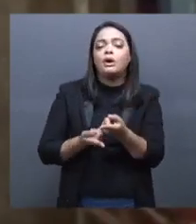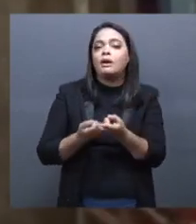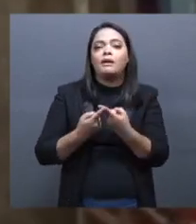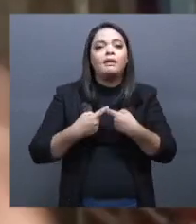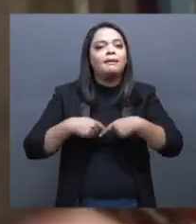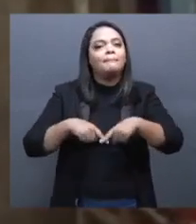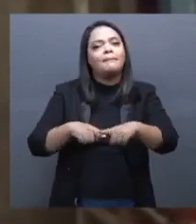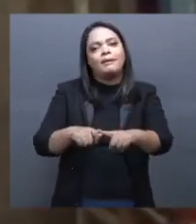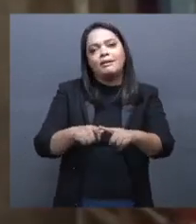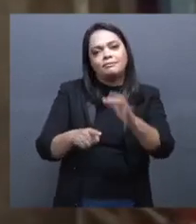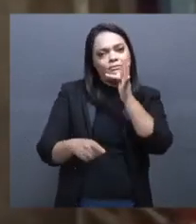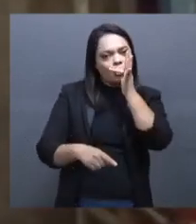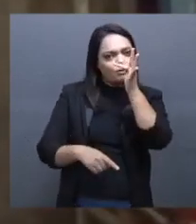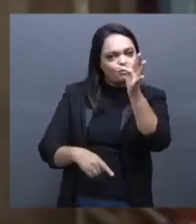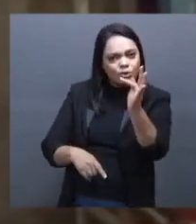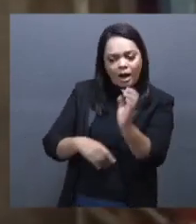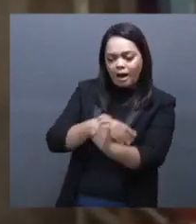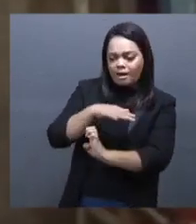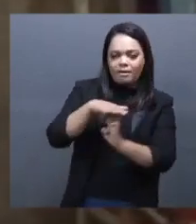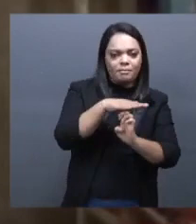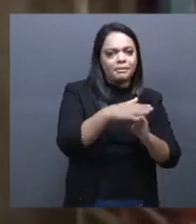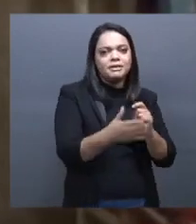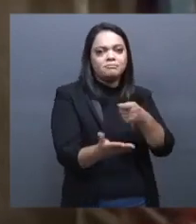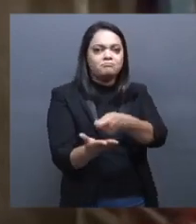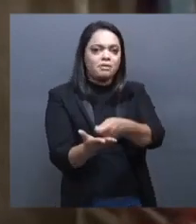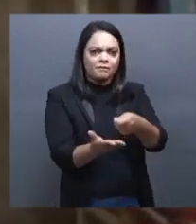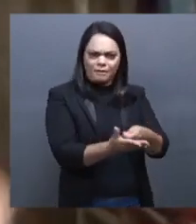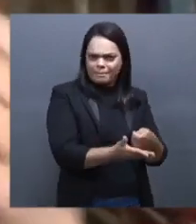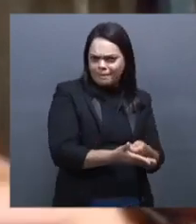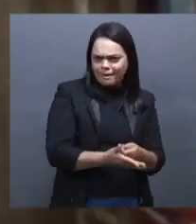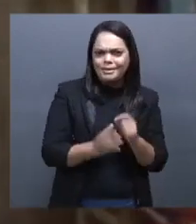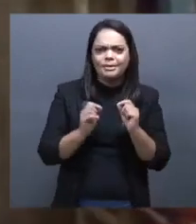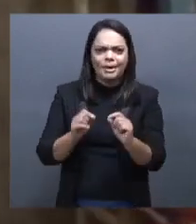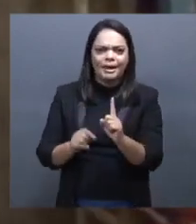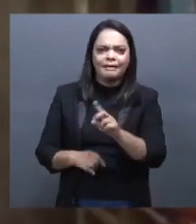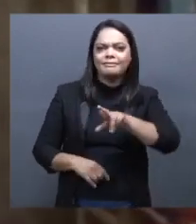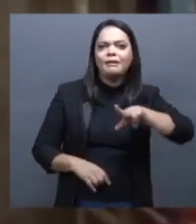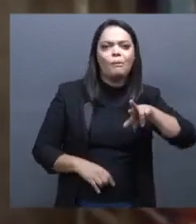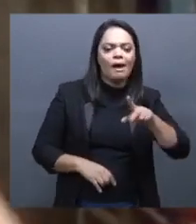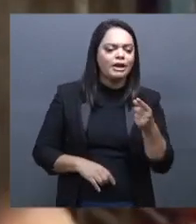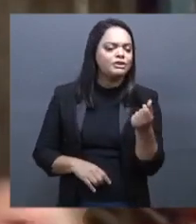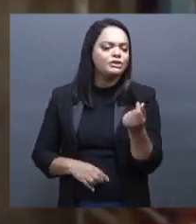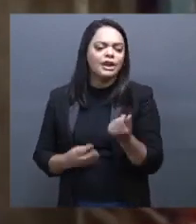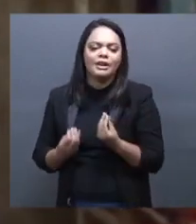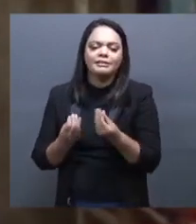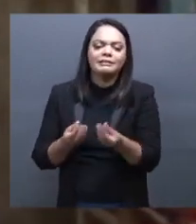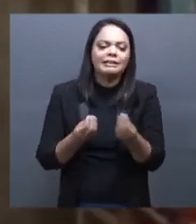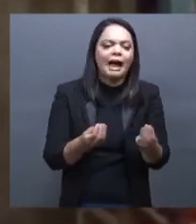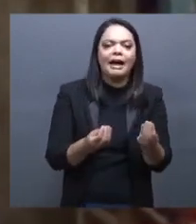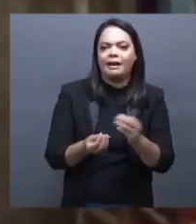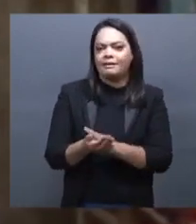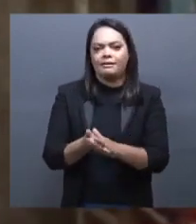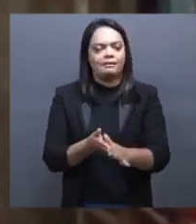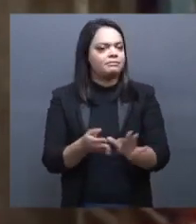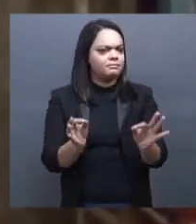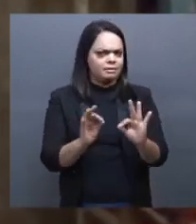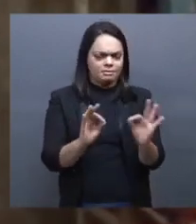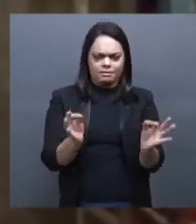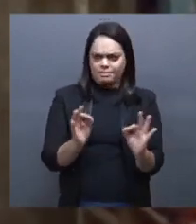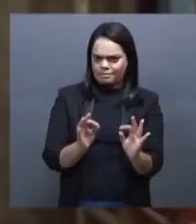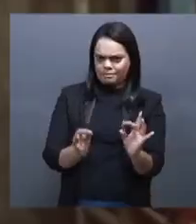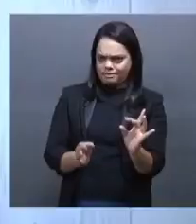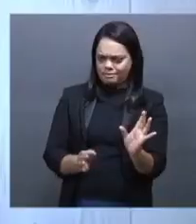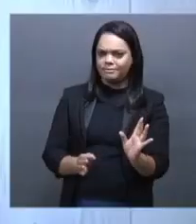que posteriormente vai precisar ser pago, tá? Então não indica novo dinheiro, tá? Não indica gasto,